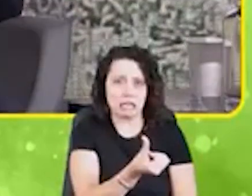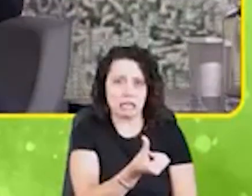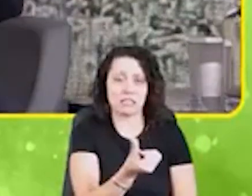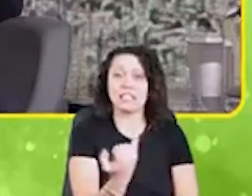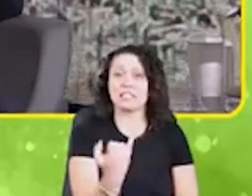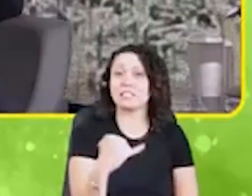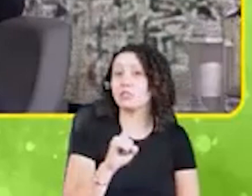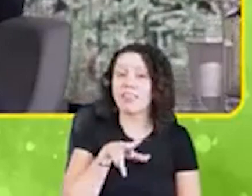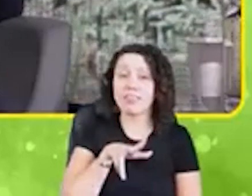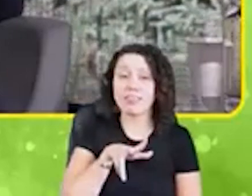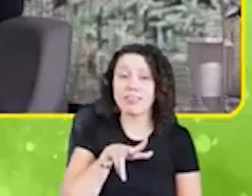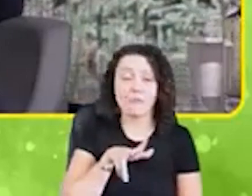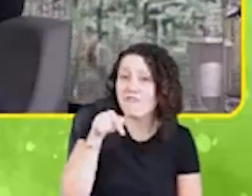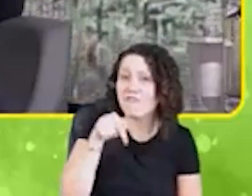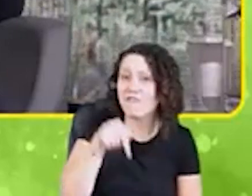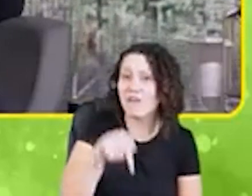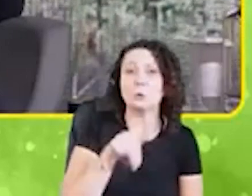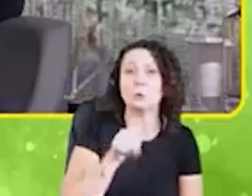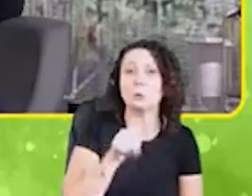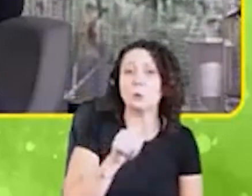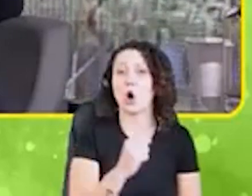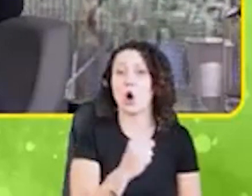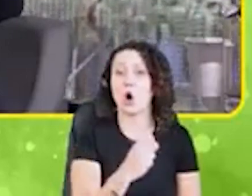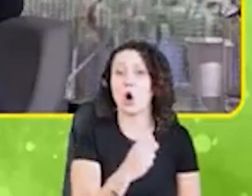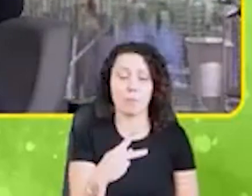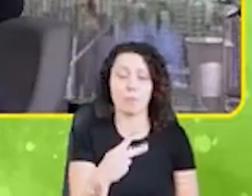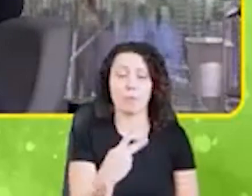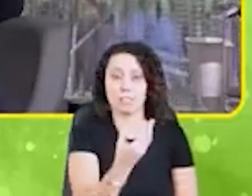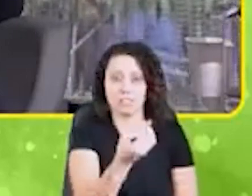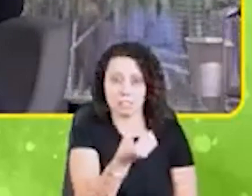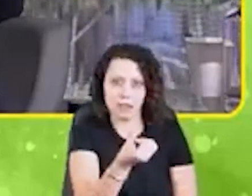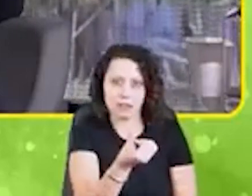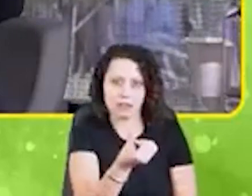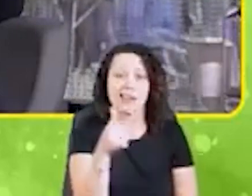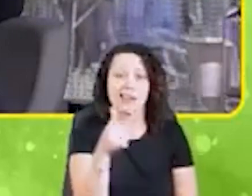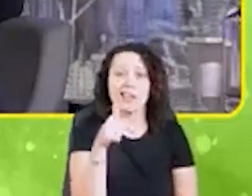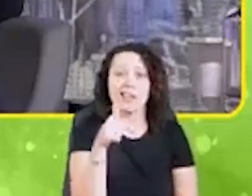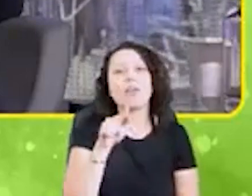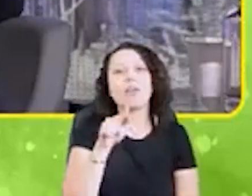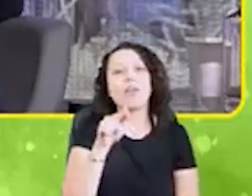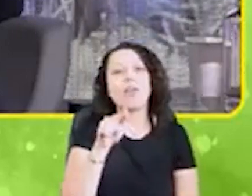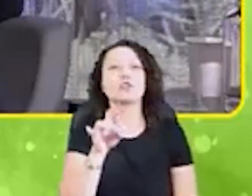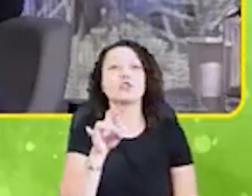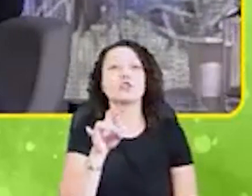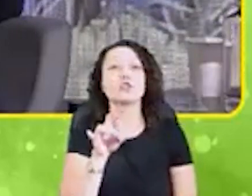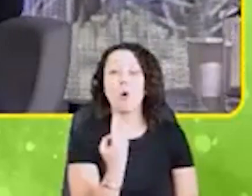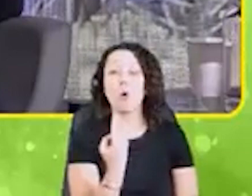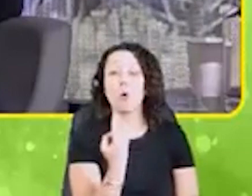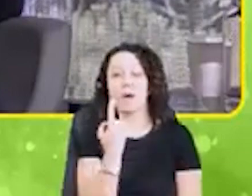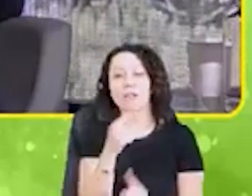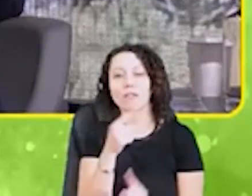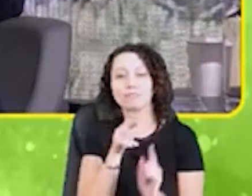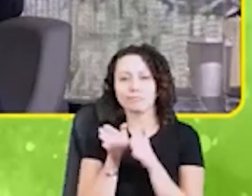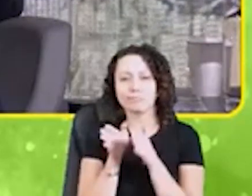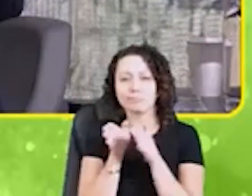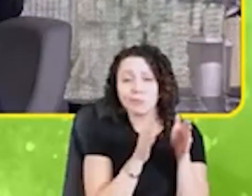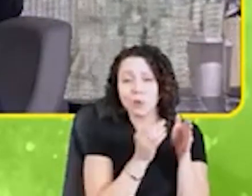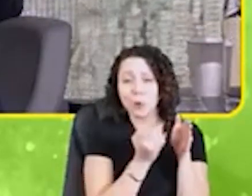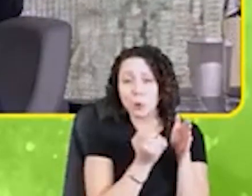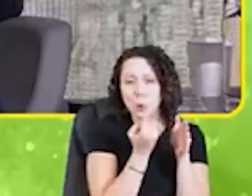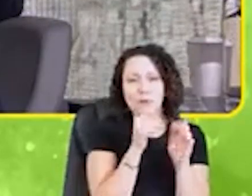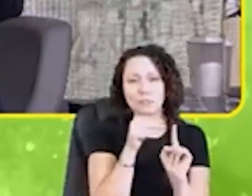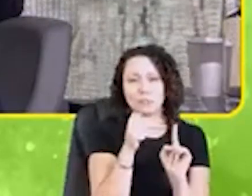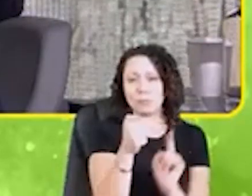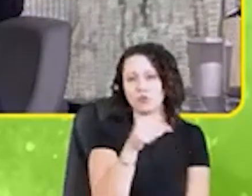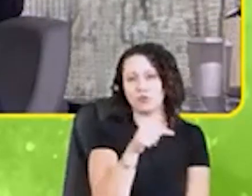e aqui vocês estão tendo oportunidade uma janelinha só sobre o que acontece aqui as discussões são múltiplas e variadas sobre os diversos